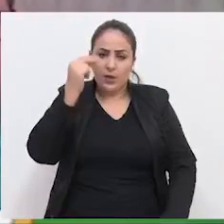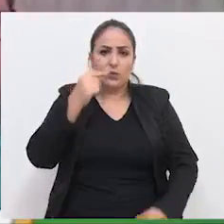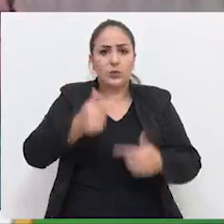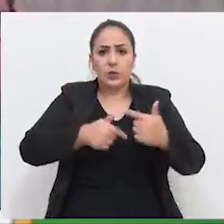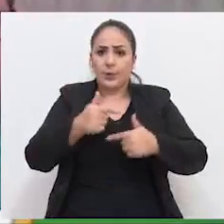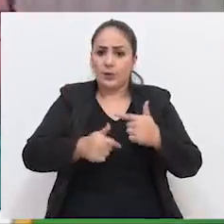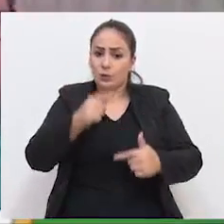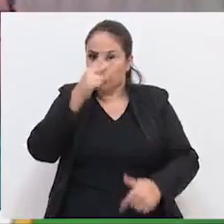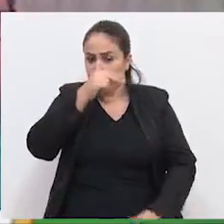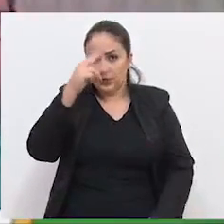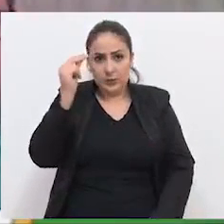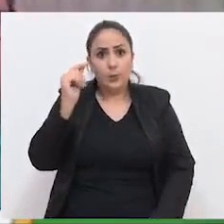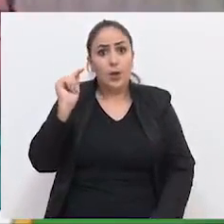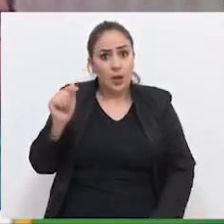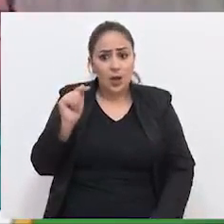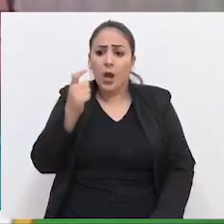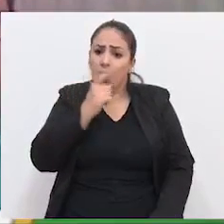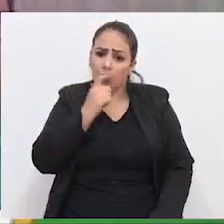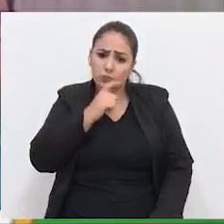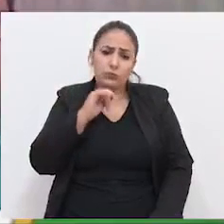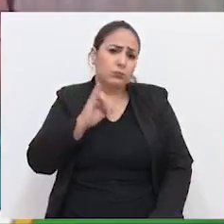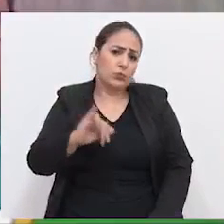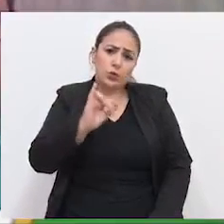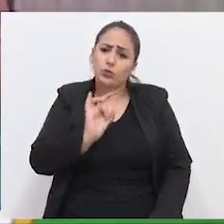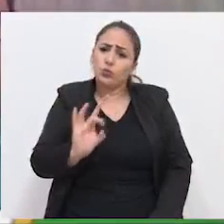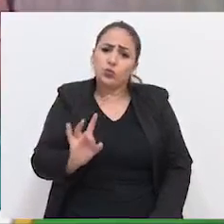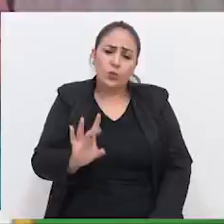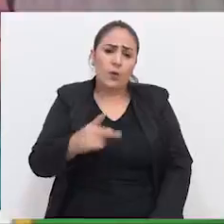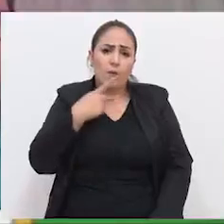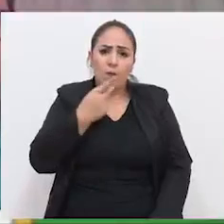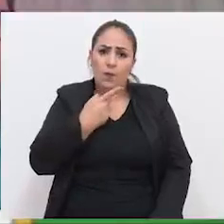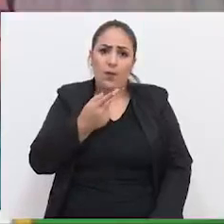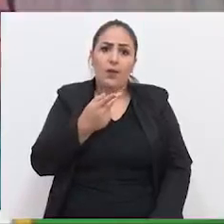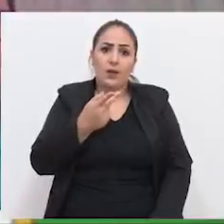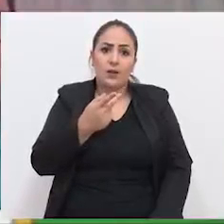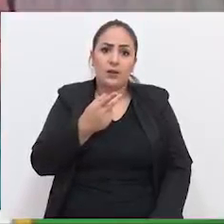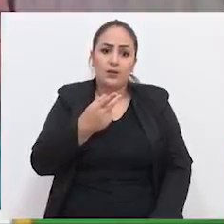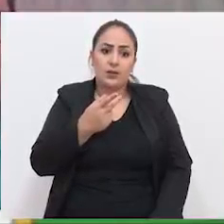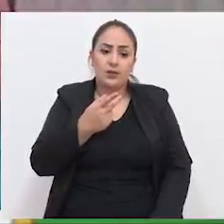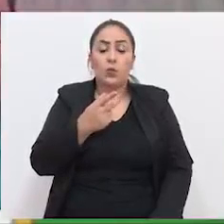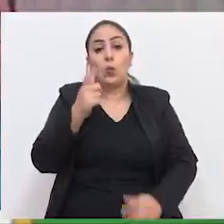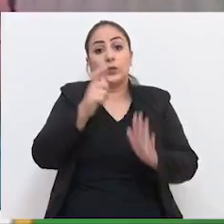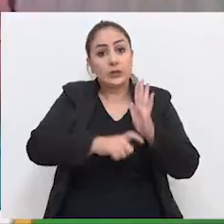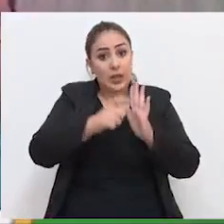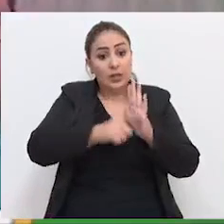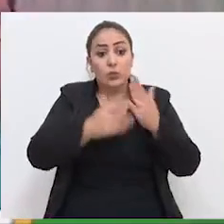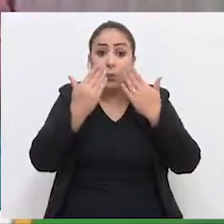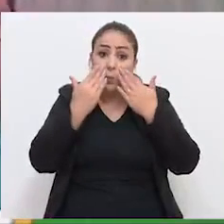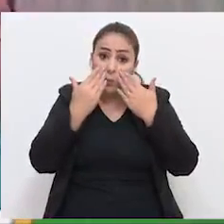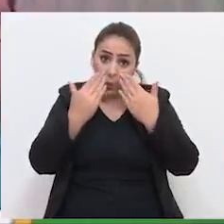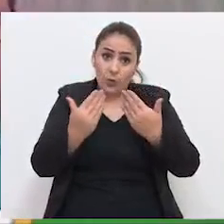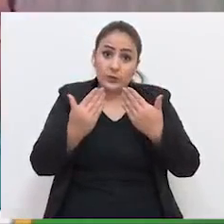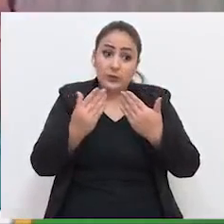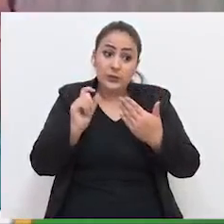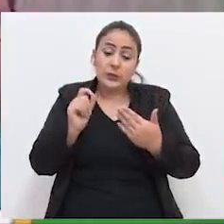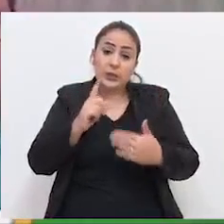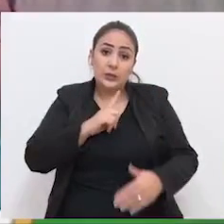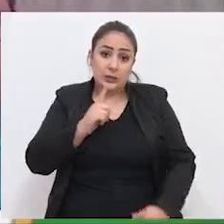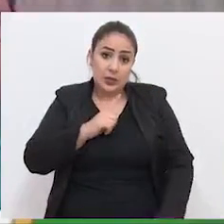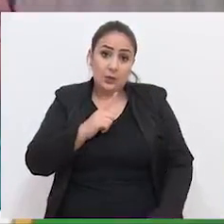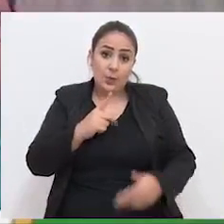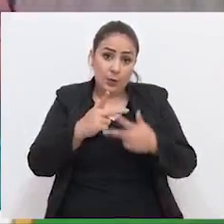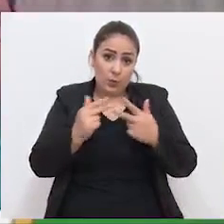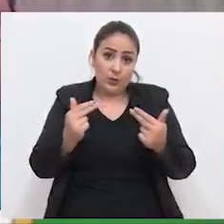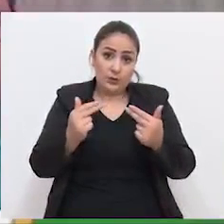está lidando no município com a situação. Acho que é só importante salientar que os dados demonstram que, de fato, temos uma